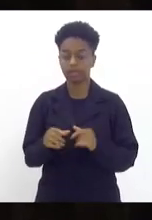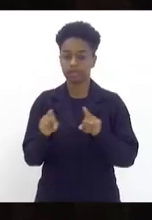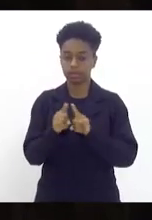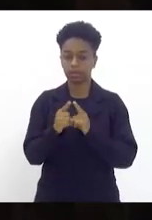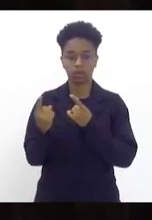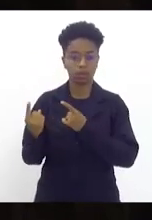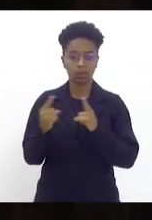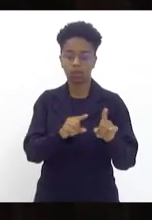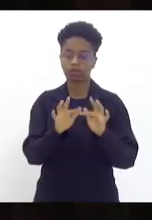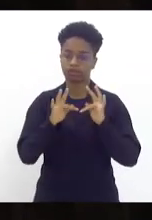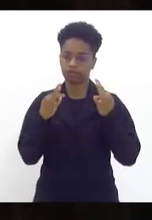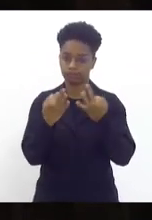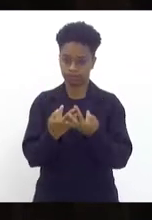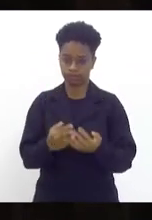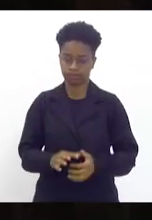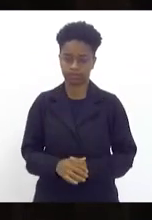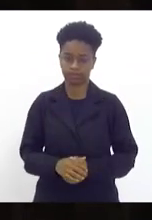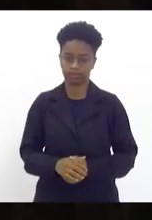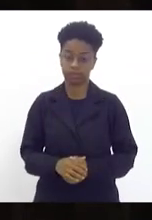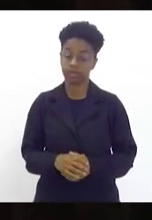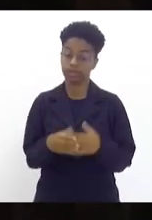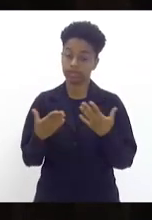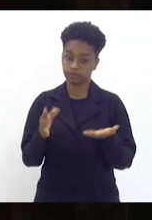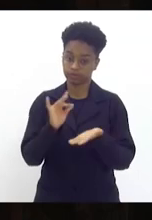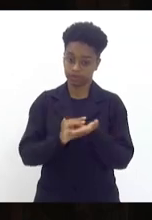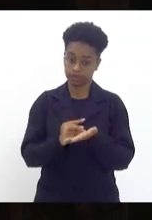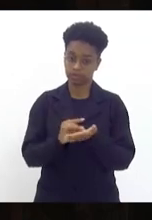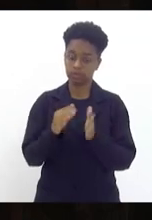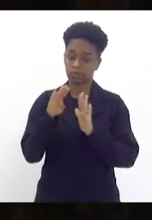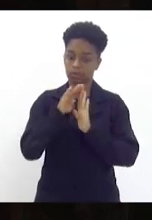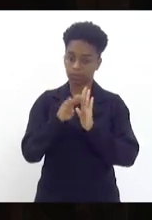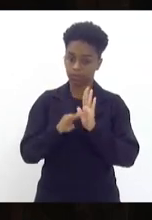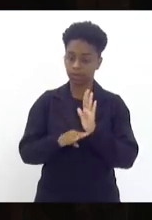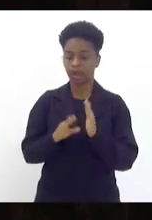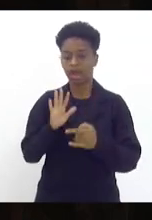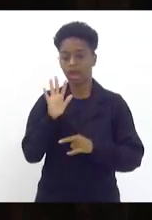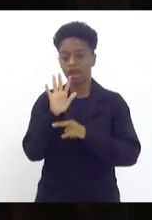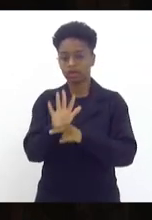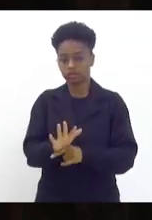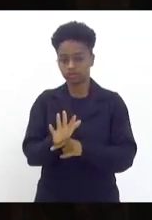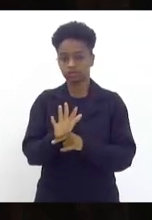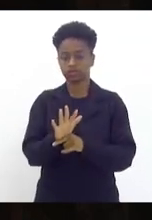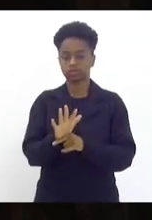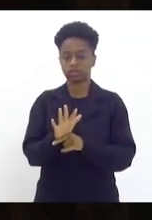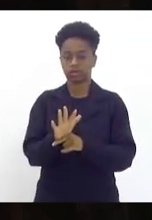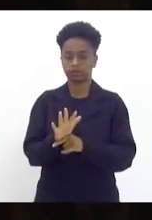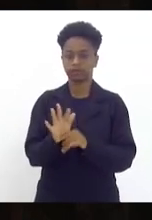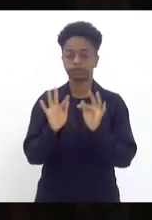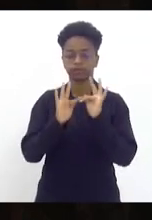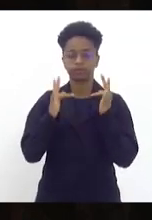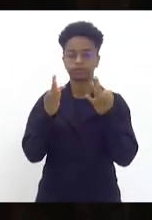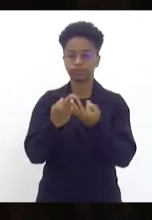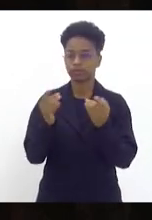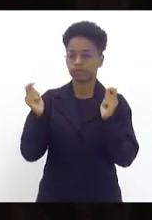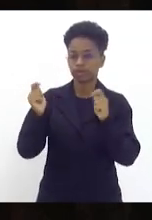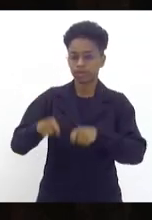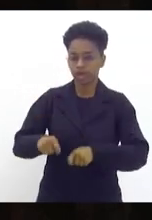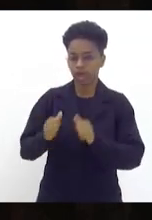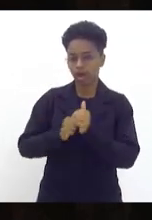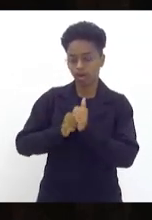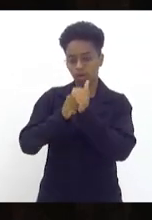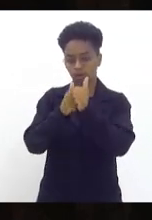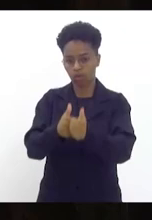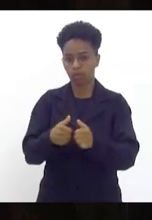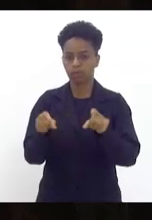dos pais, não é verdade? Então, esse programa ajudava muito, né, a que os pais pudessem